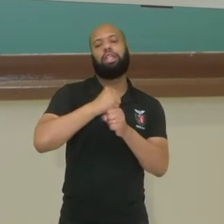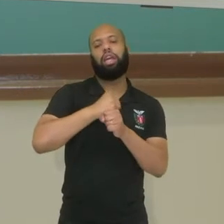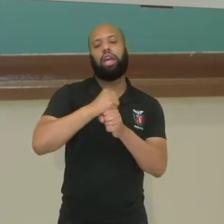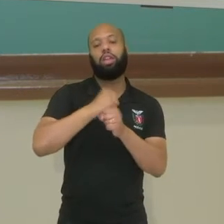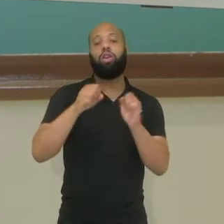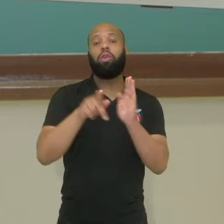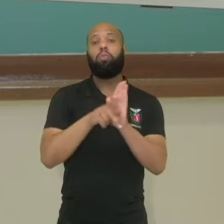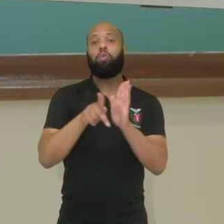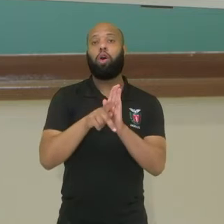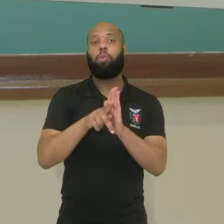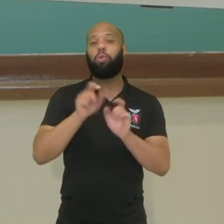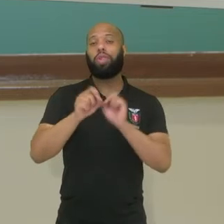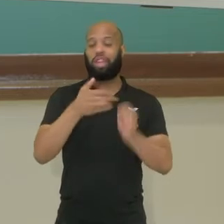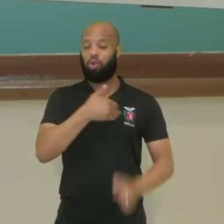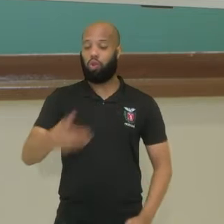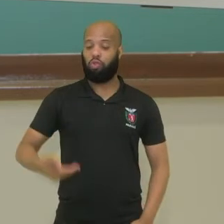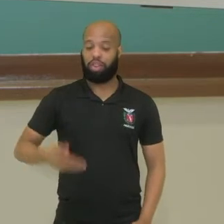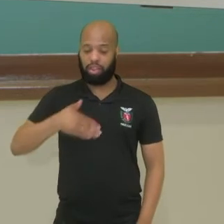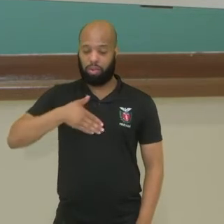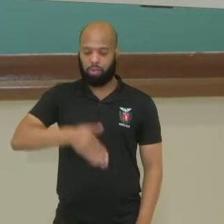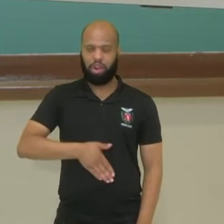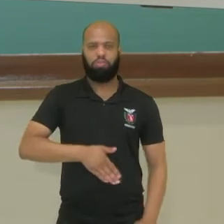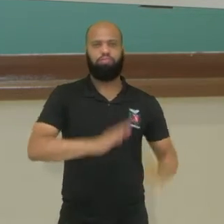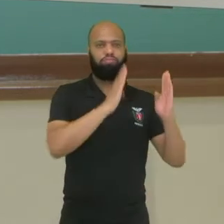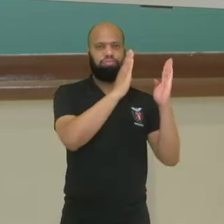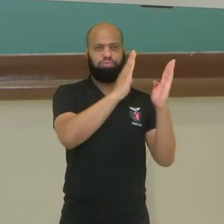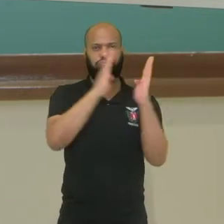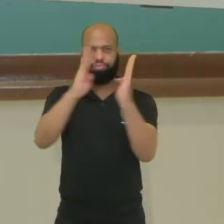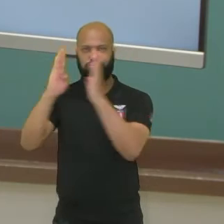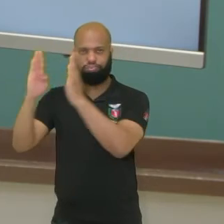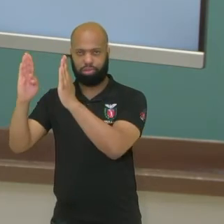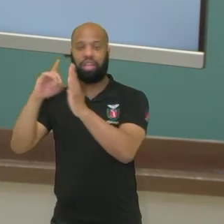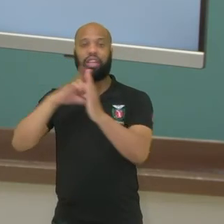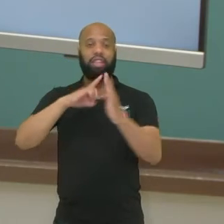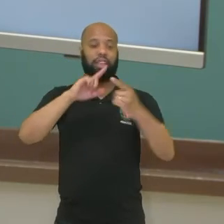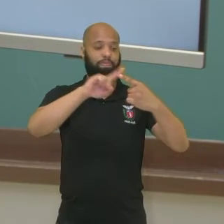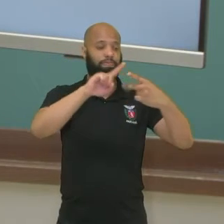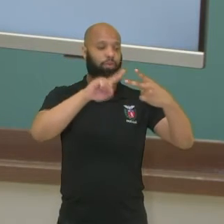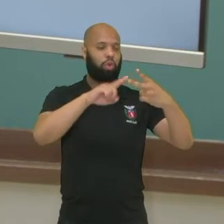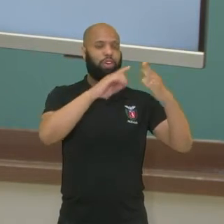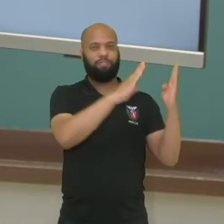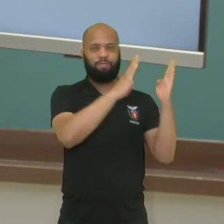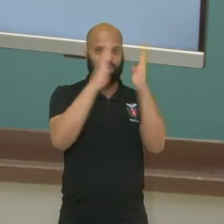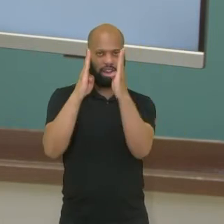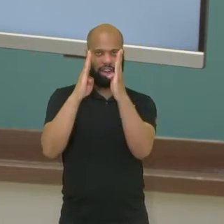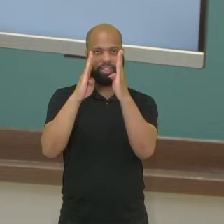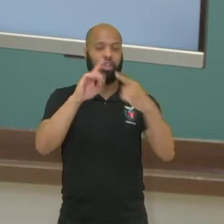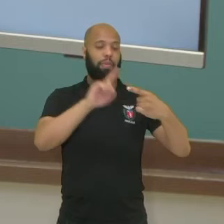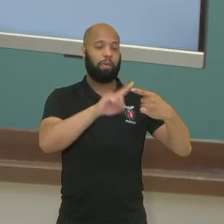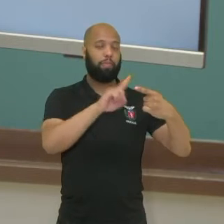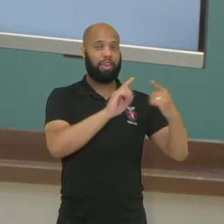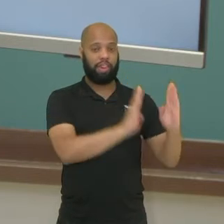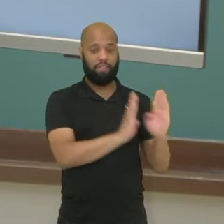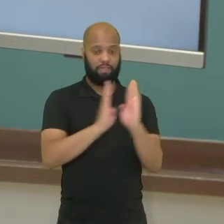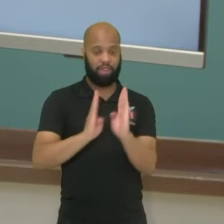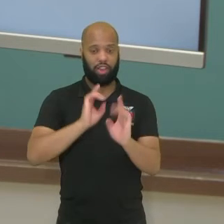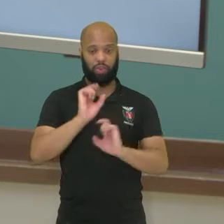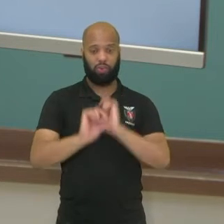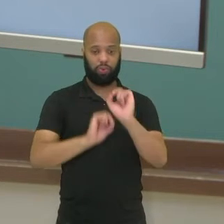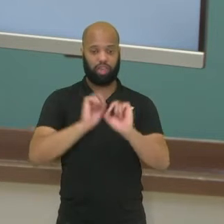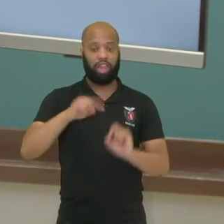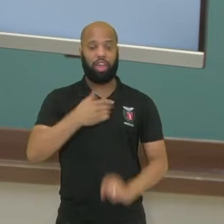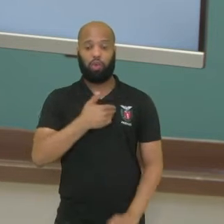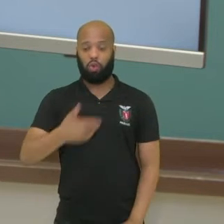podemos dividi-lo, né? Então dê uma olhadinha aqui, né? Ele é dividido em duas fases. A primeira fase, a fase consular, o governo